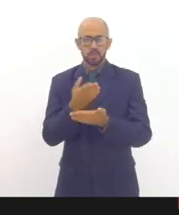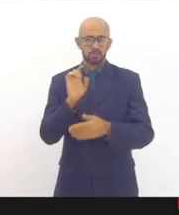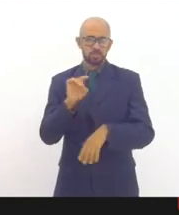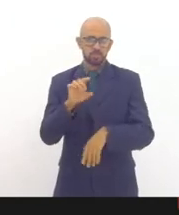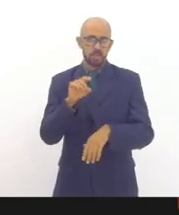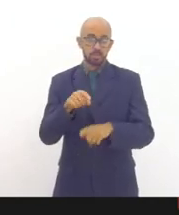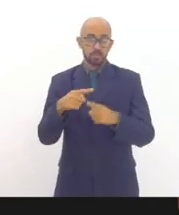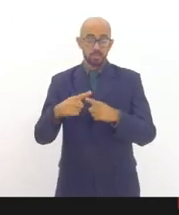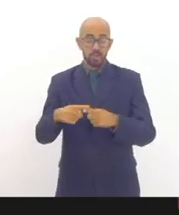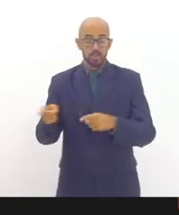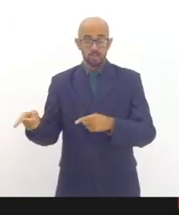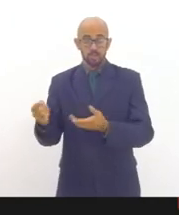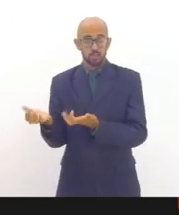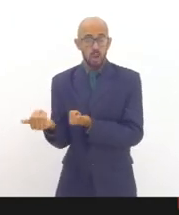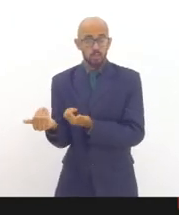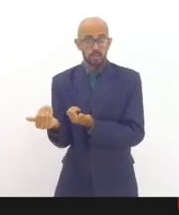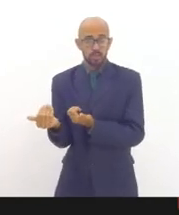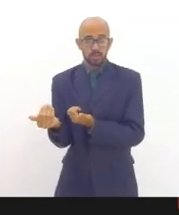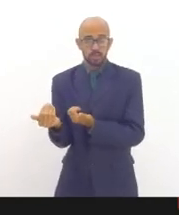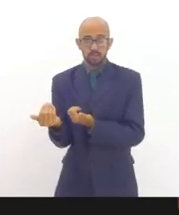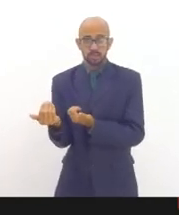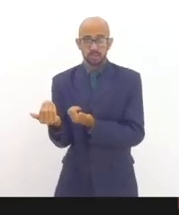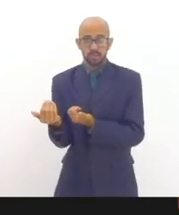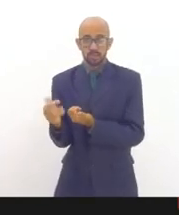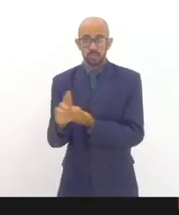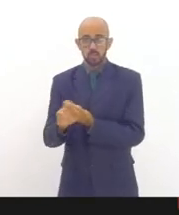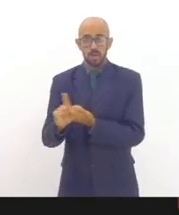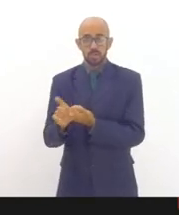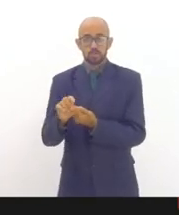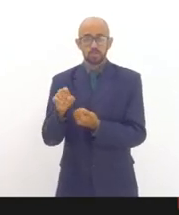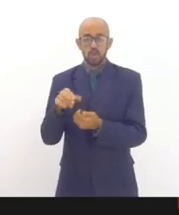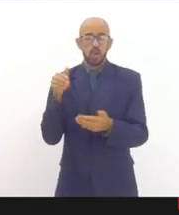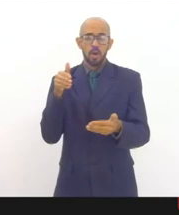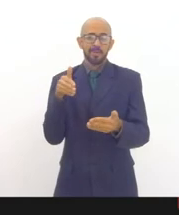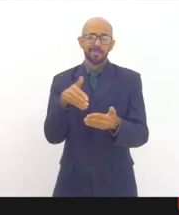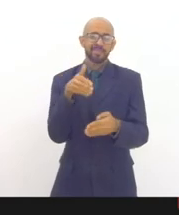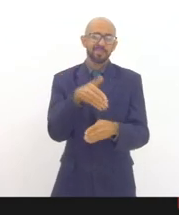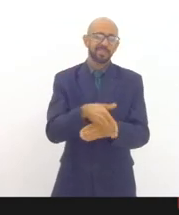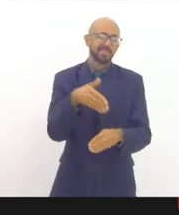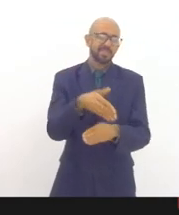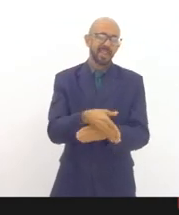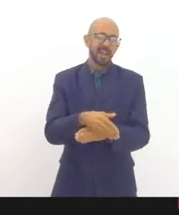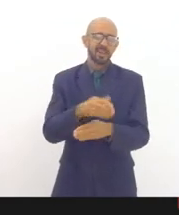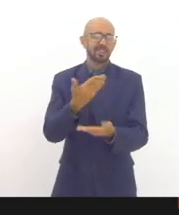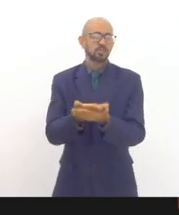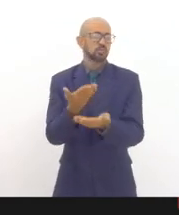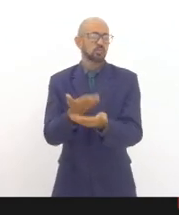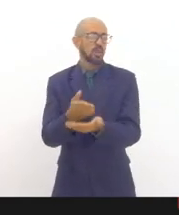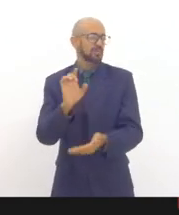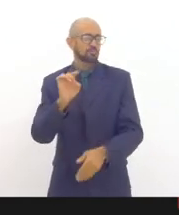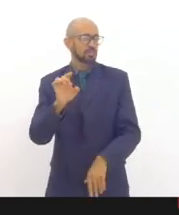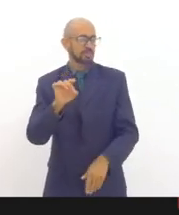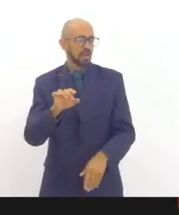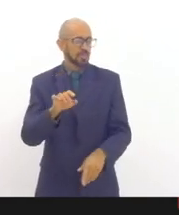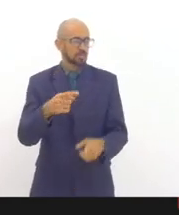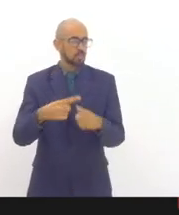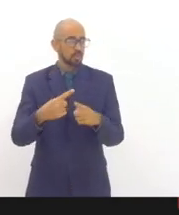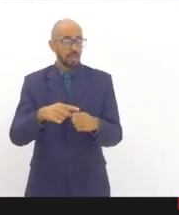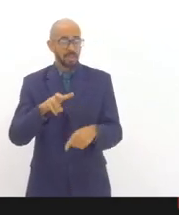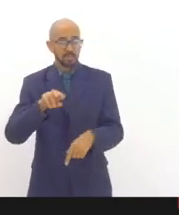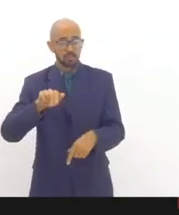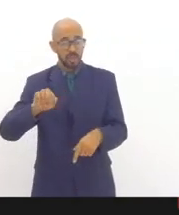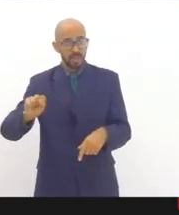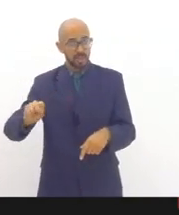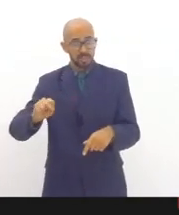não procuram só as escolas especializadas, e as vagas nessas escolas hoje não